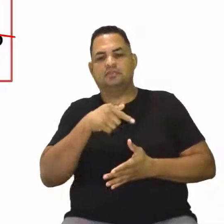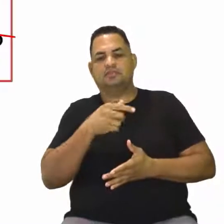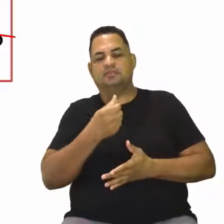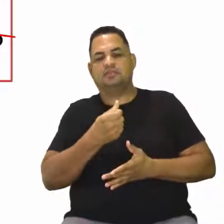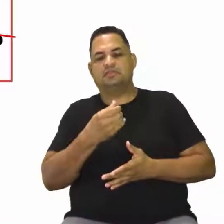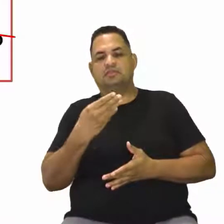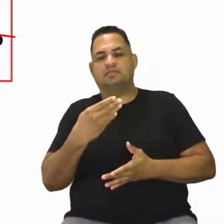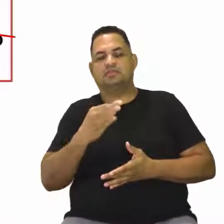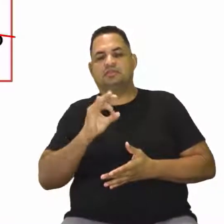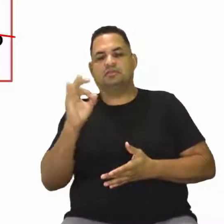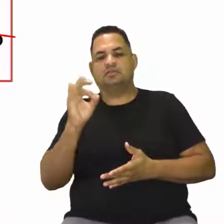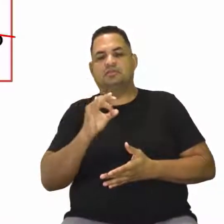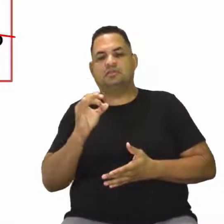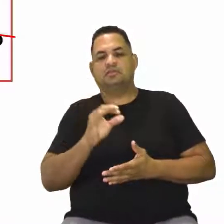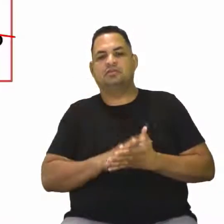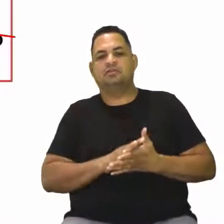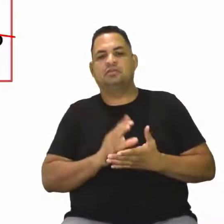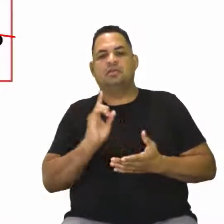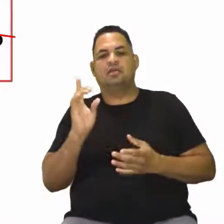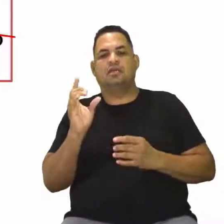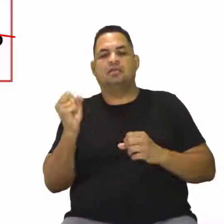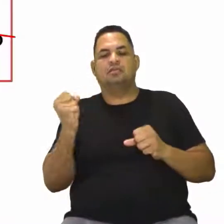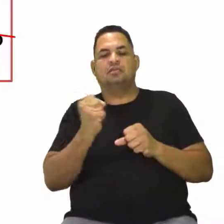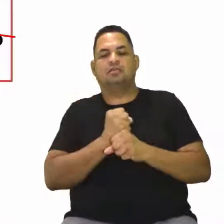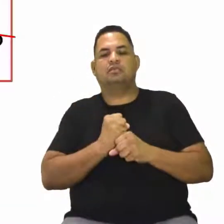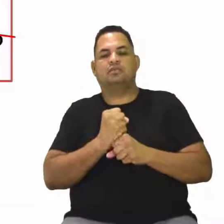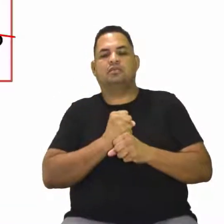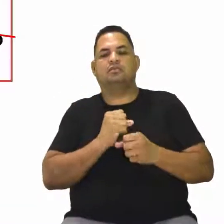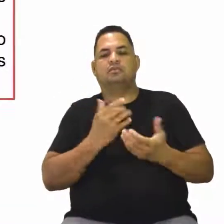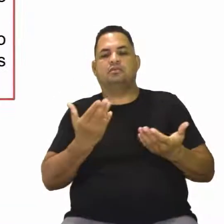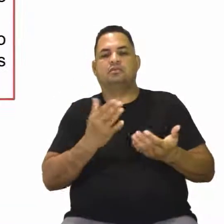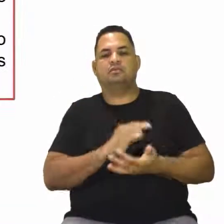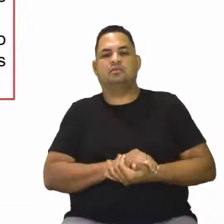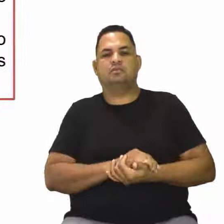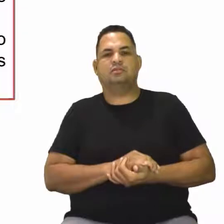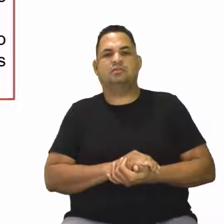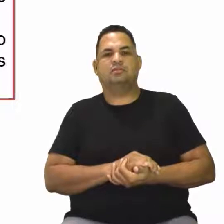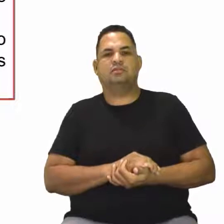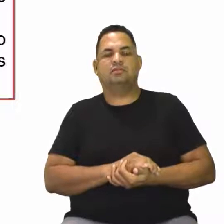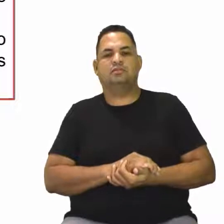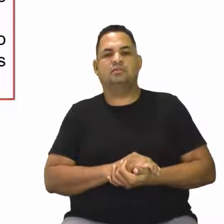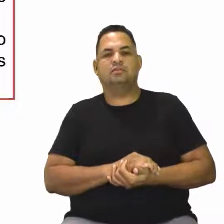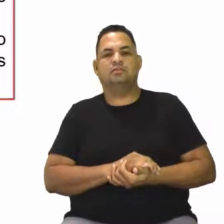1.764 anual. É só dividir por 12, tu vai encontrar o valor.